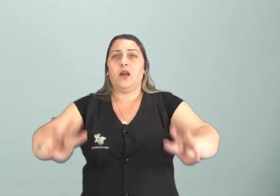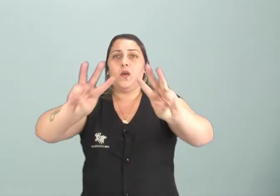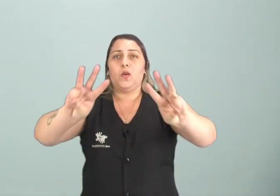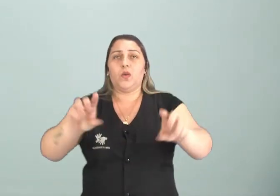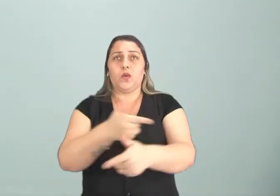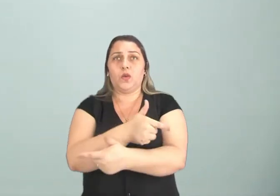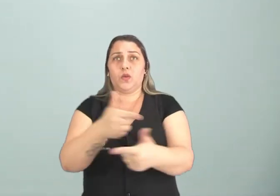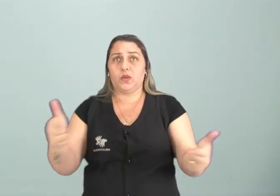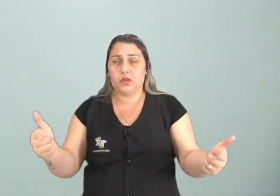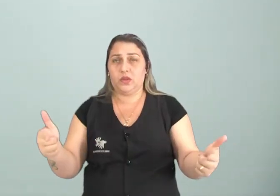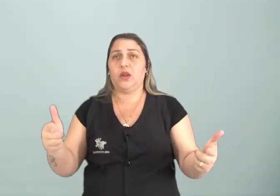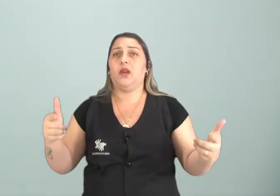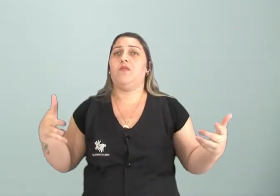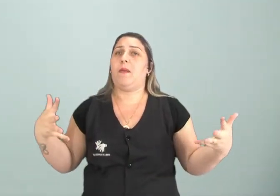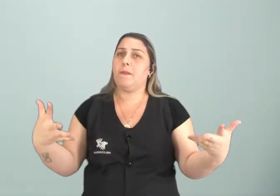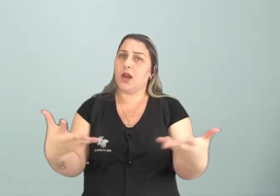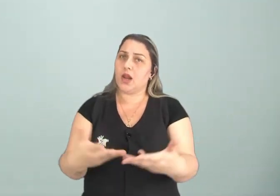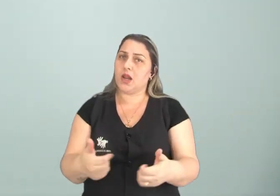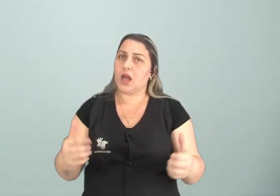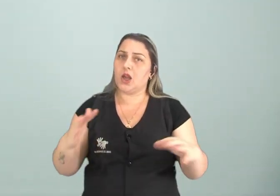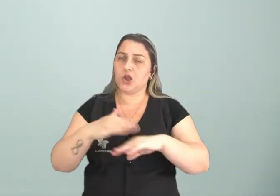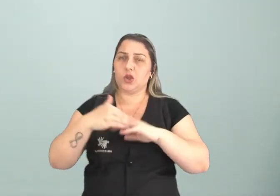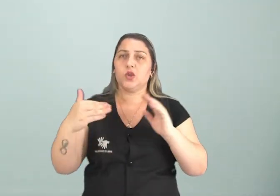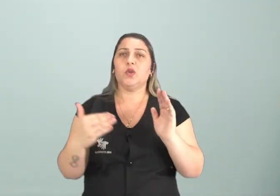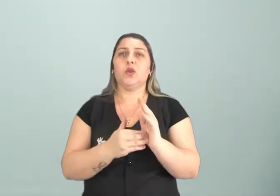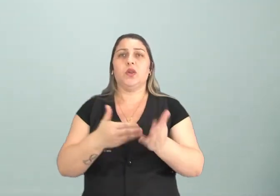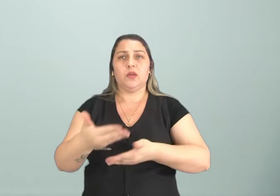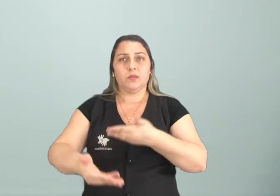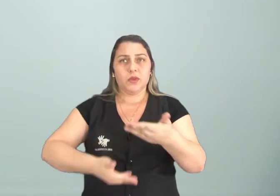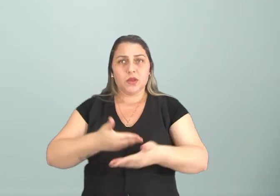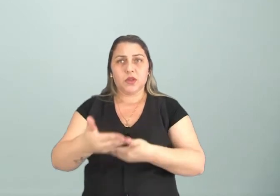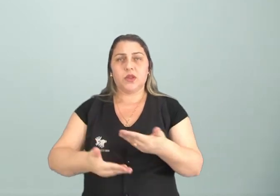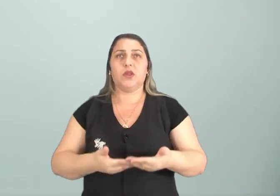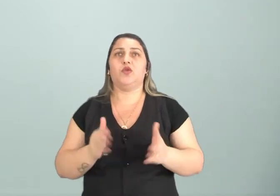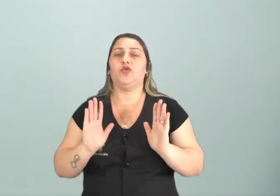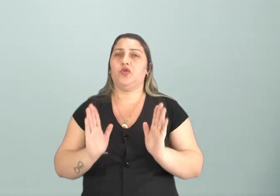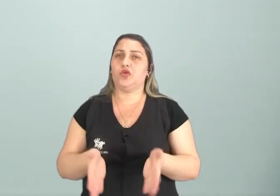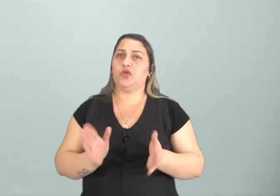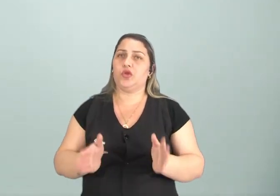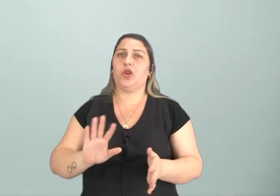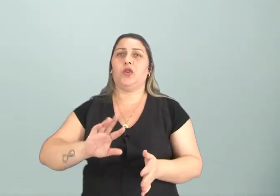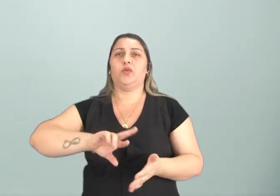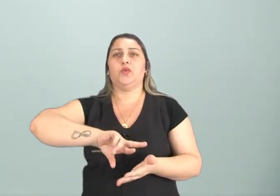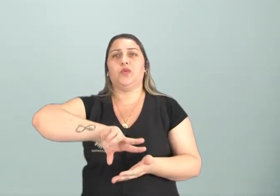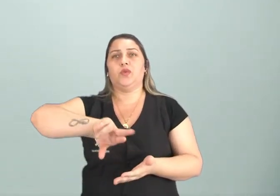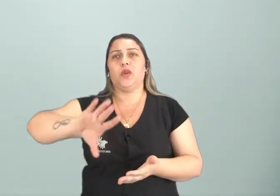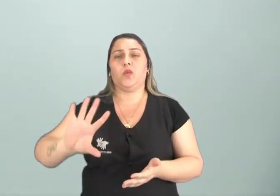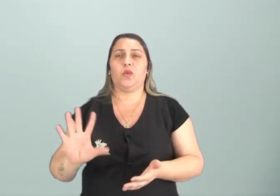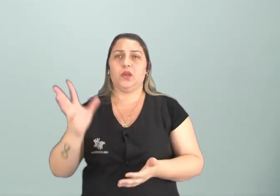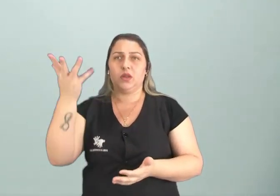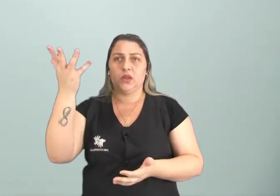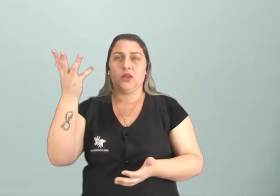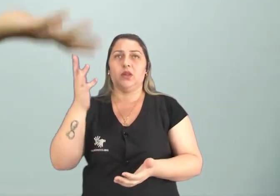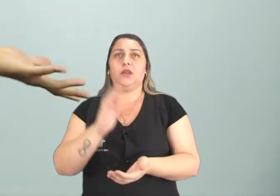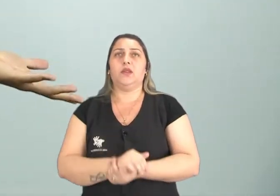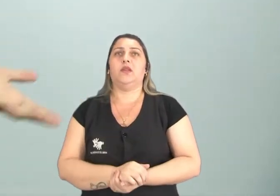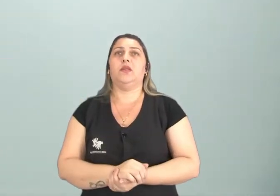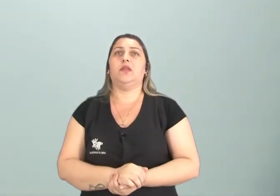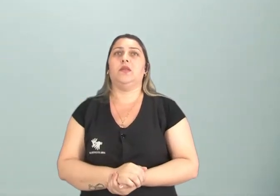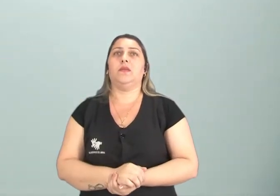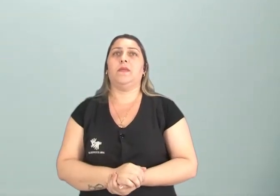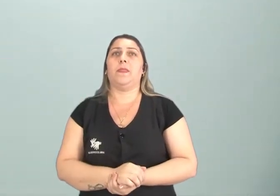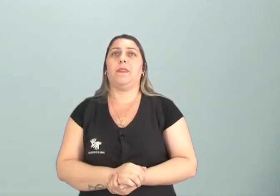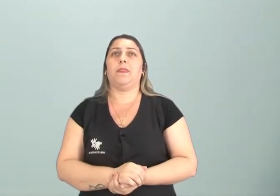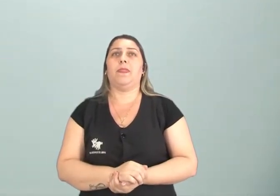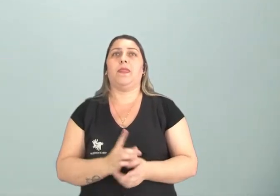tendo a eficiência total de mediar esses conflitos, já que diversos outros conflitos vão acontecendo, inclusive recentemente